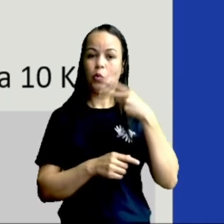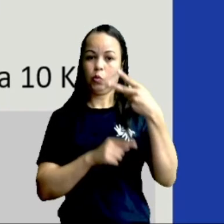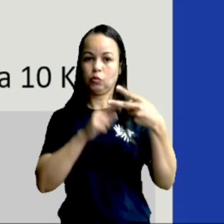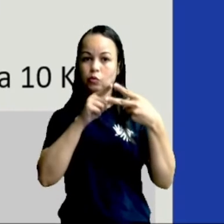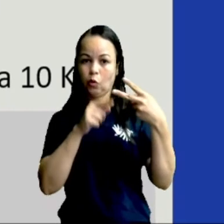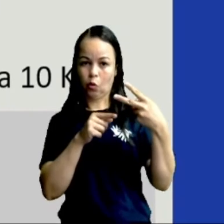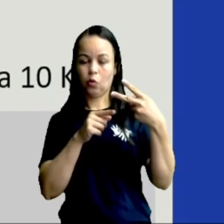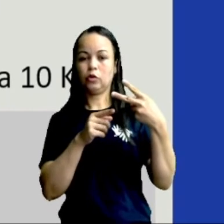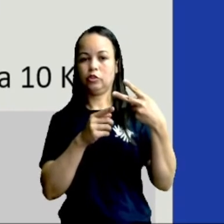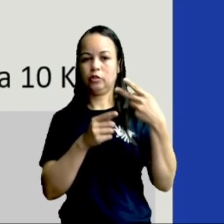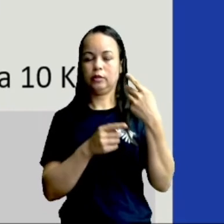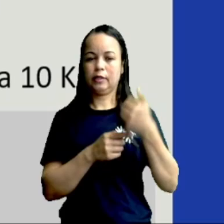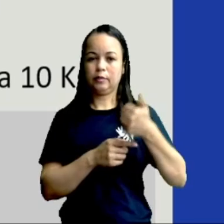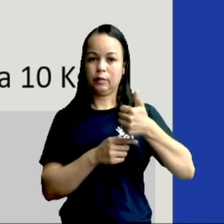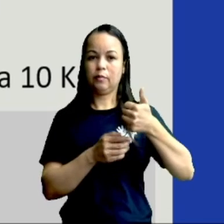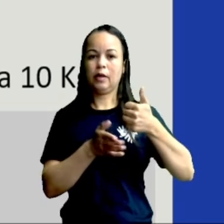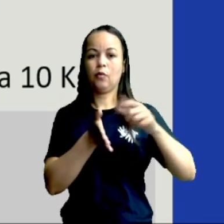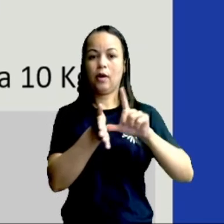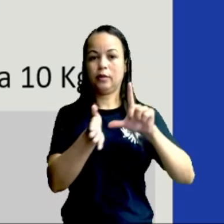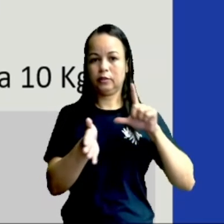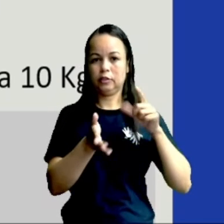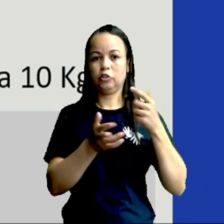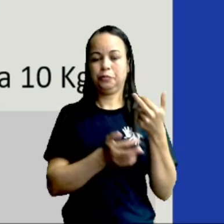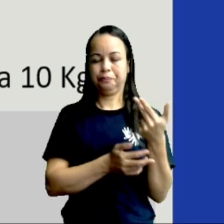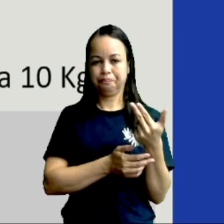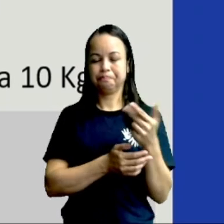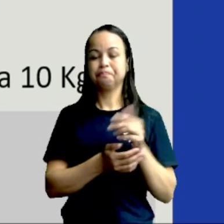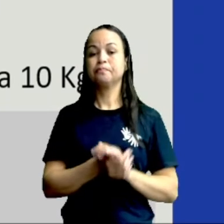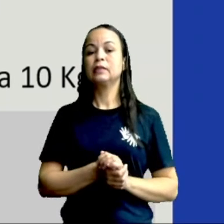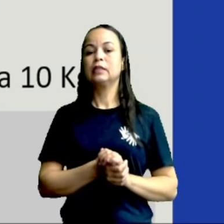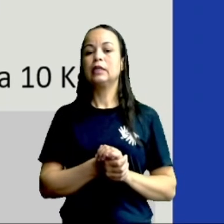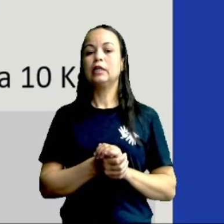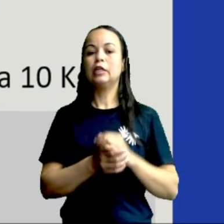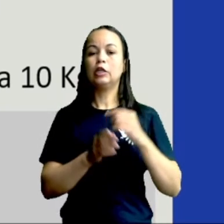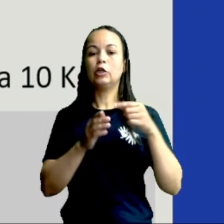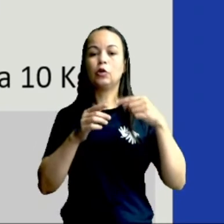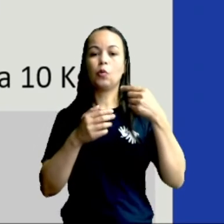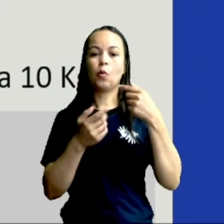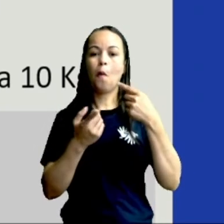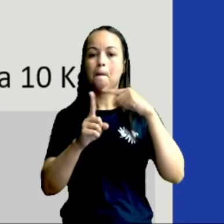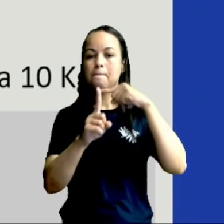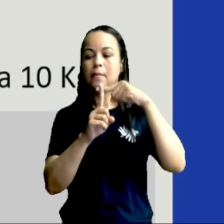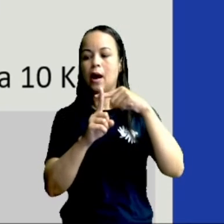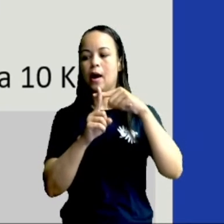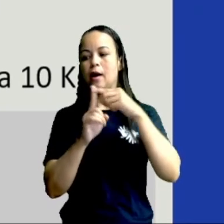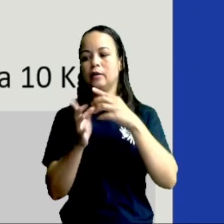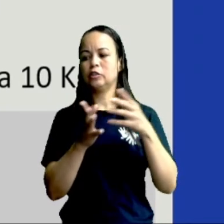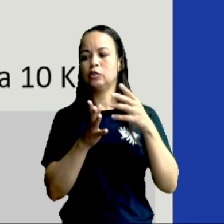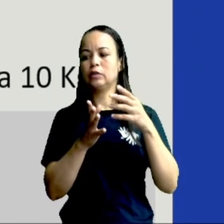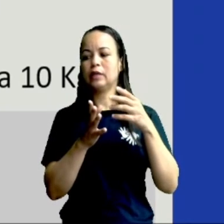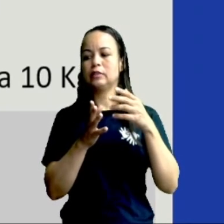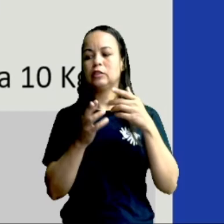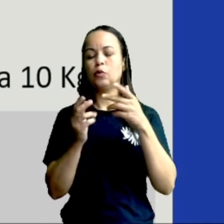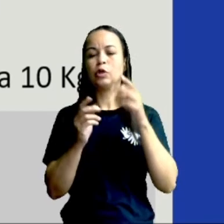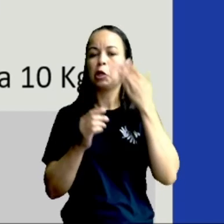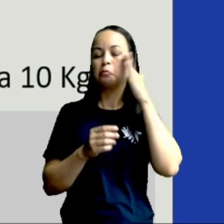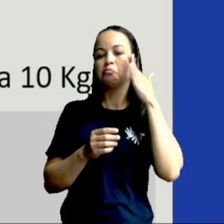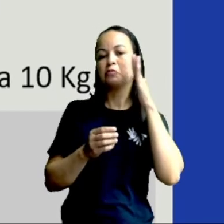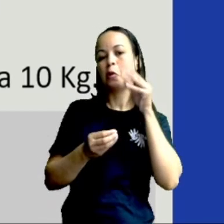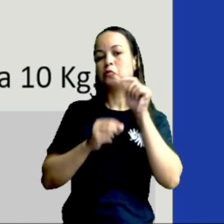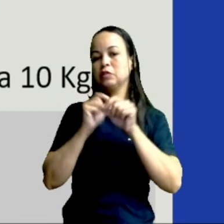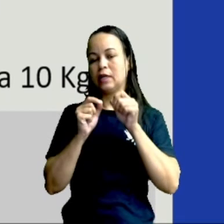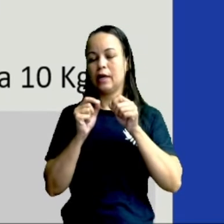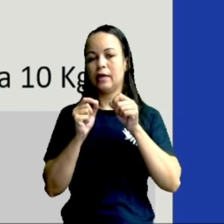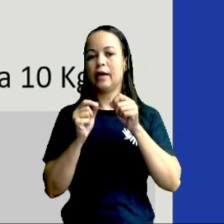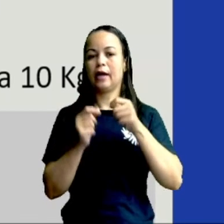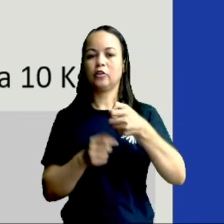desse primeiro termo antes da igualdade, tá? E o tracinho, né? Mais o tracinho do valor que eu não sei qual é da caixa verde que ainda